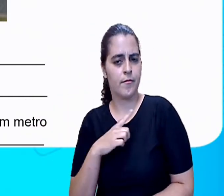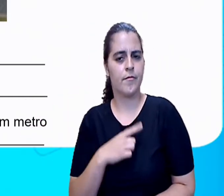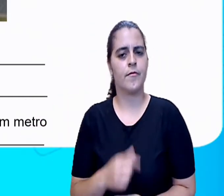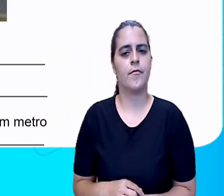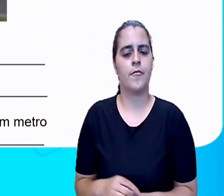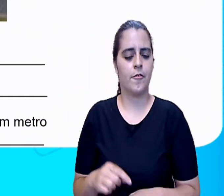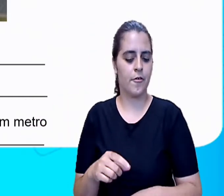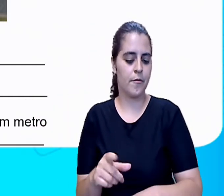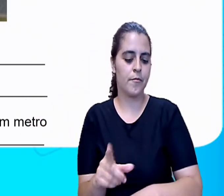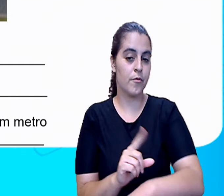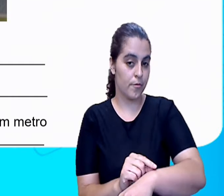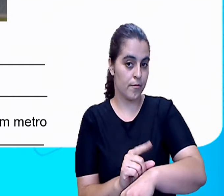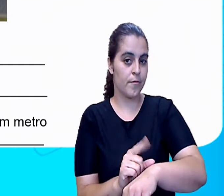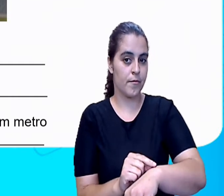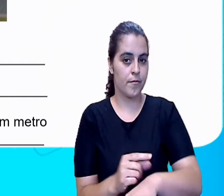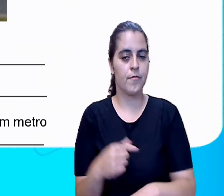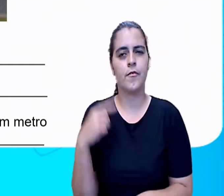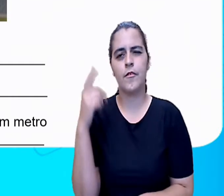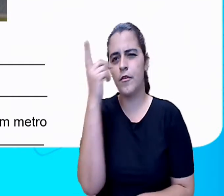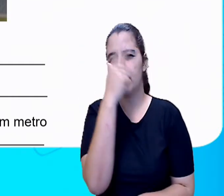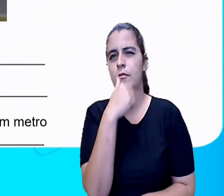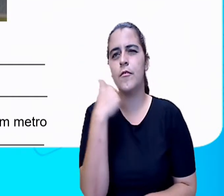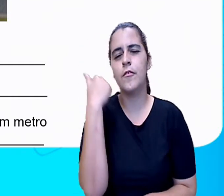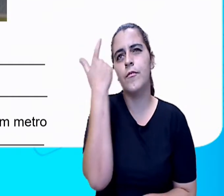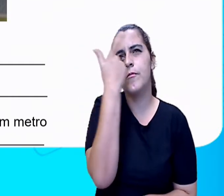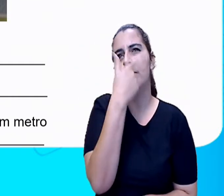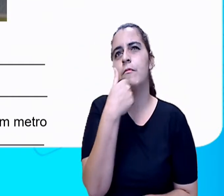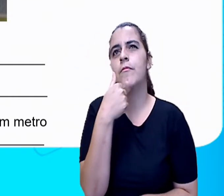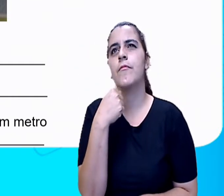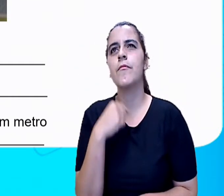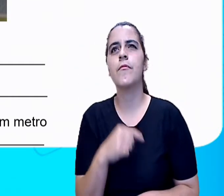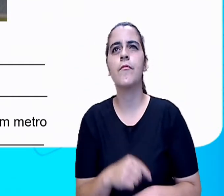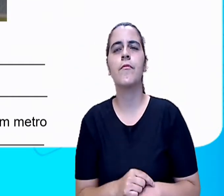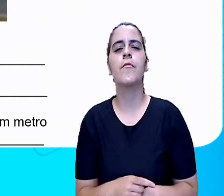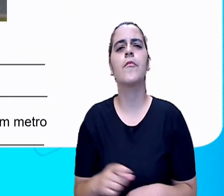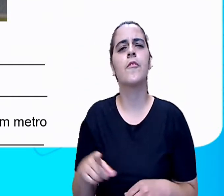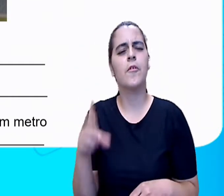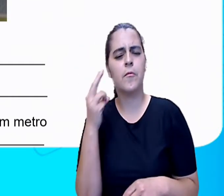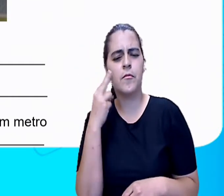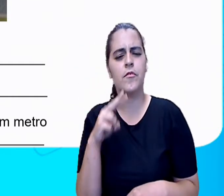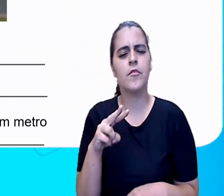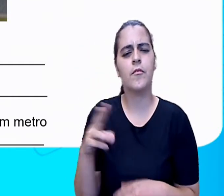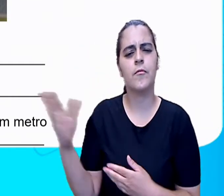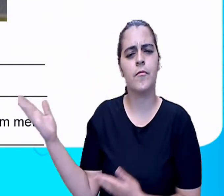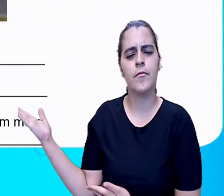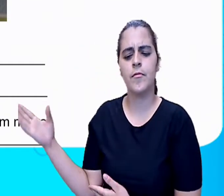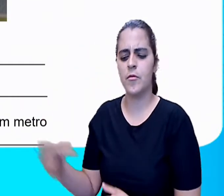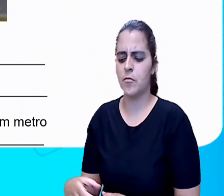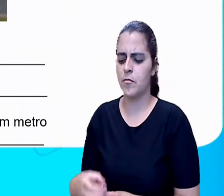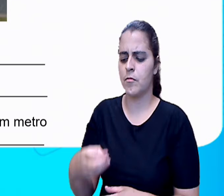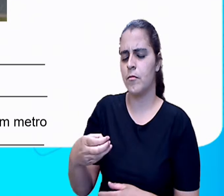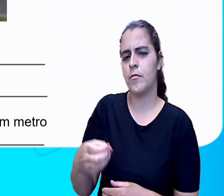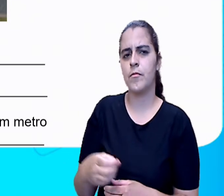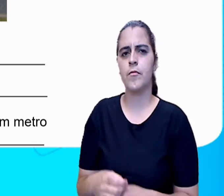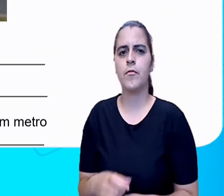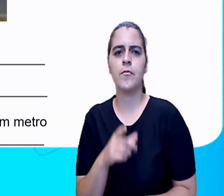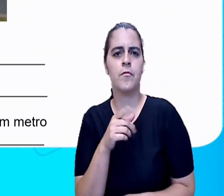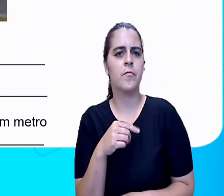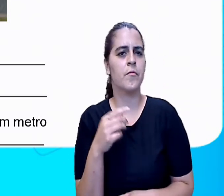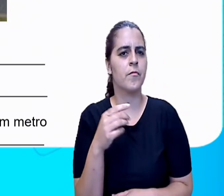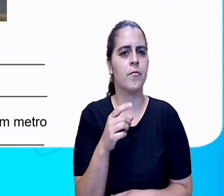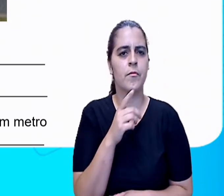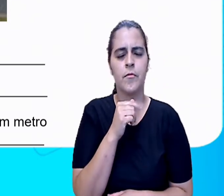Temos o relógio, que é a medida de tempo. E observe as crianças aqui enchendo um copo, que